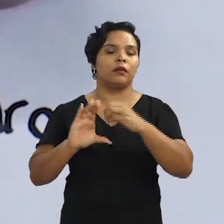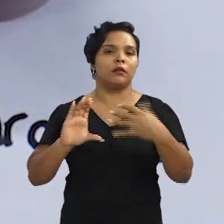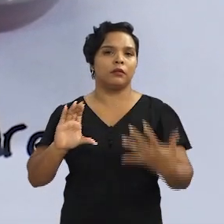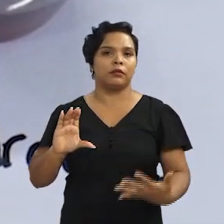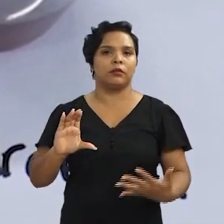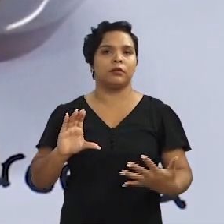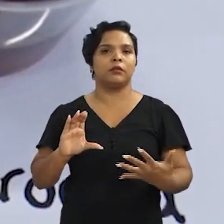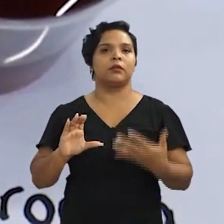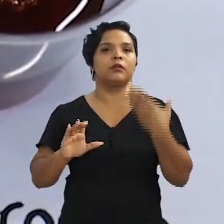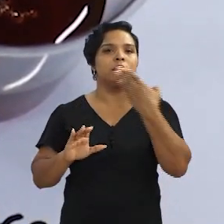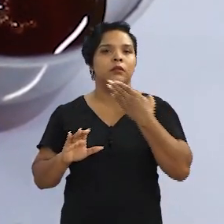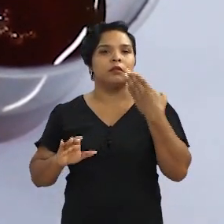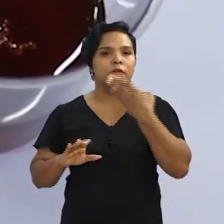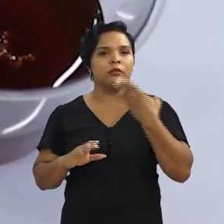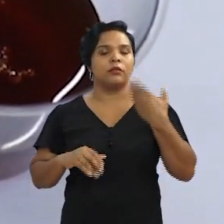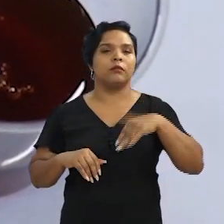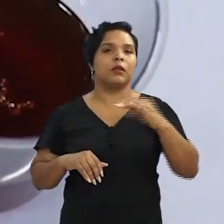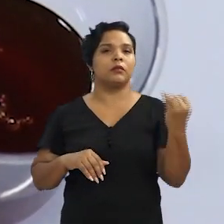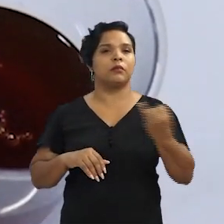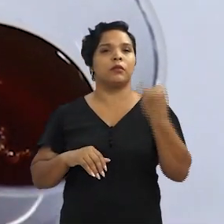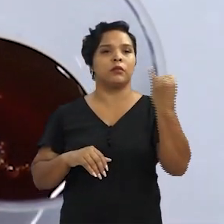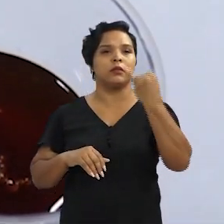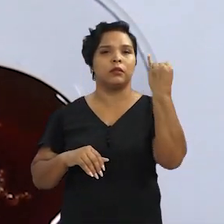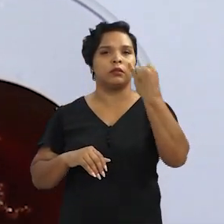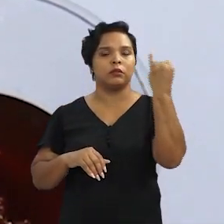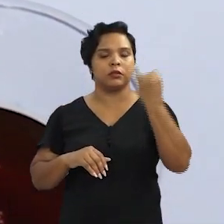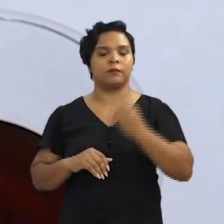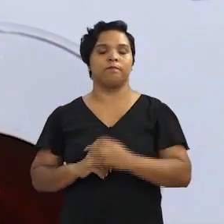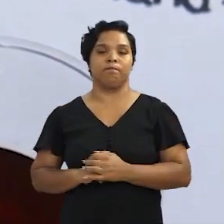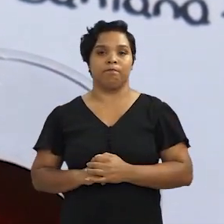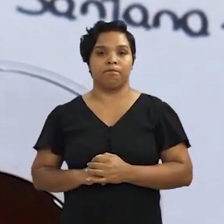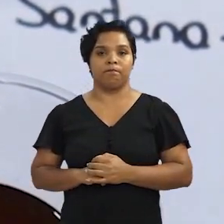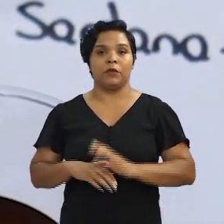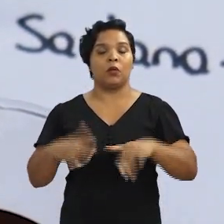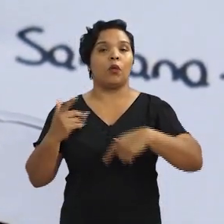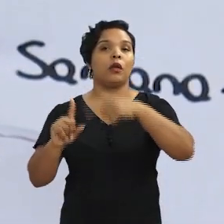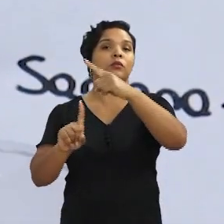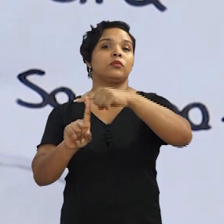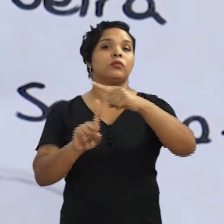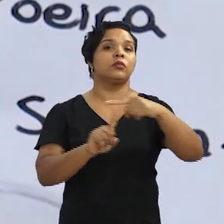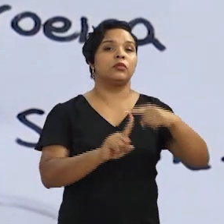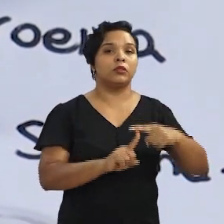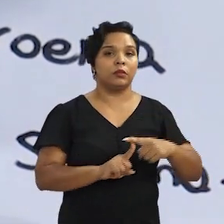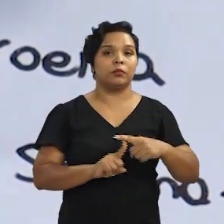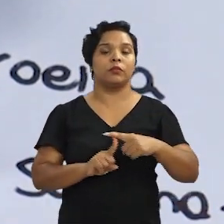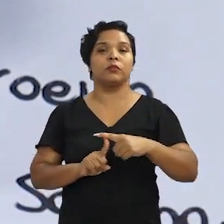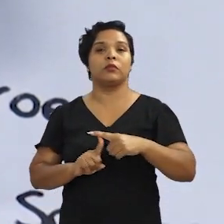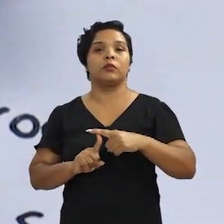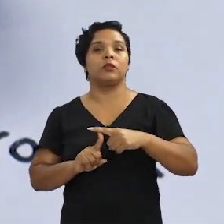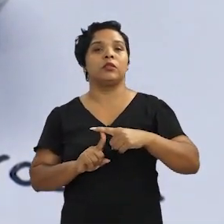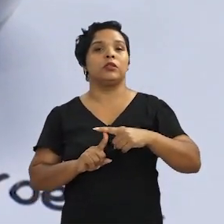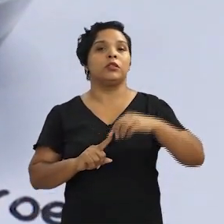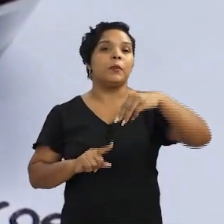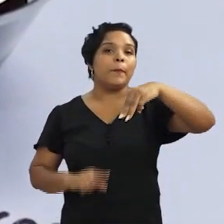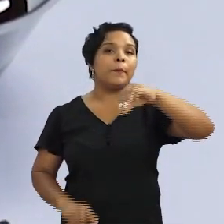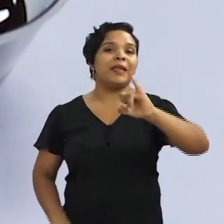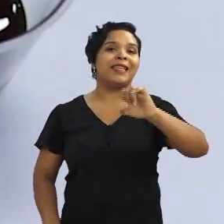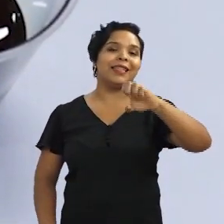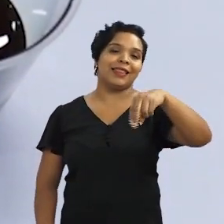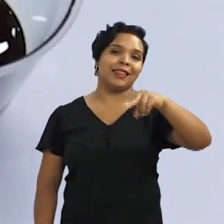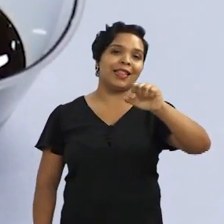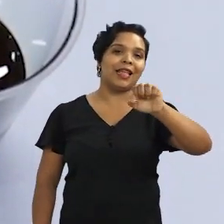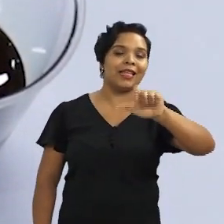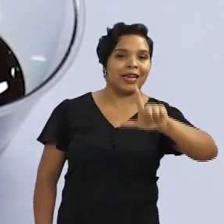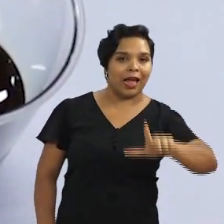qual é a característica dele em relação ao teor de açúcar, que é um parâmetro importante, o teor de aminoácidos, quais são os tipos de minerais presentes